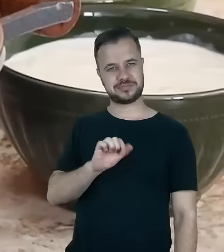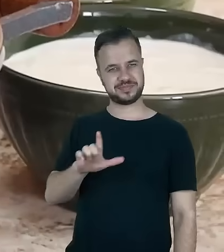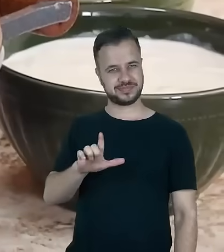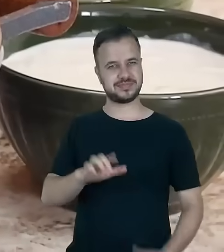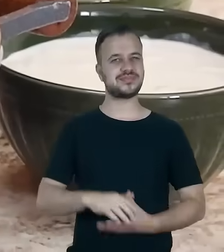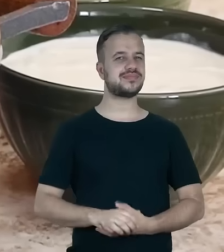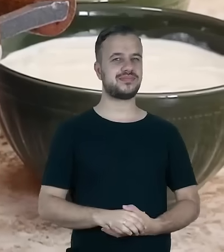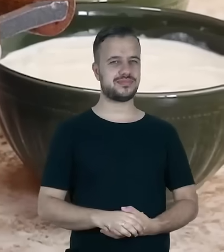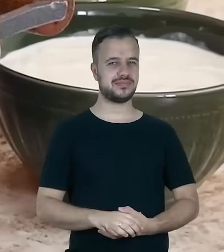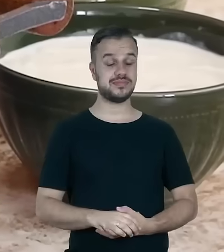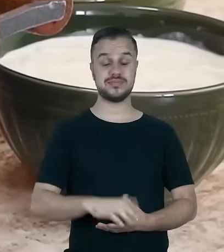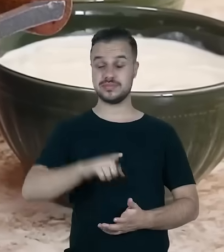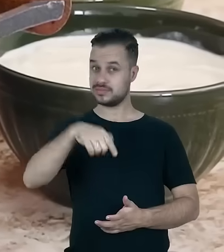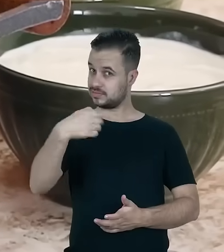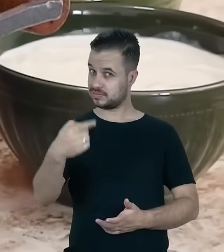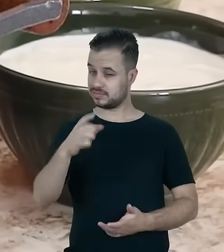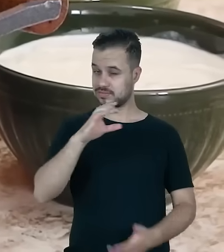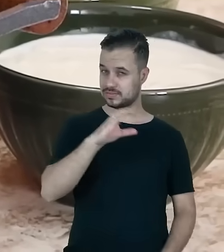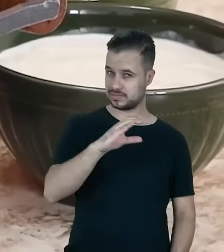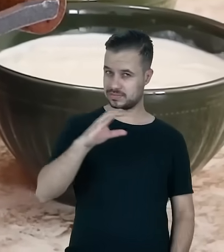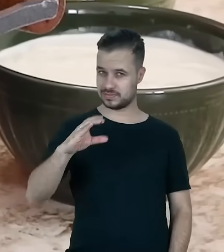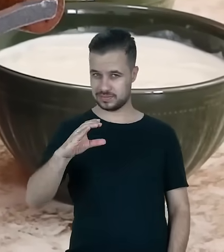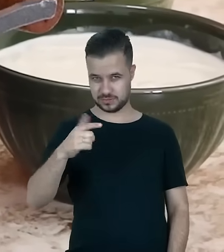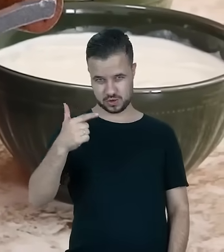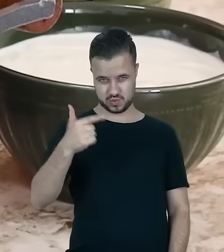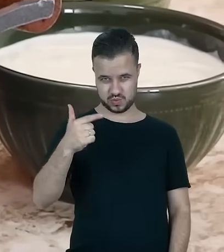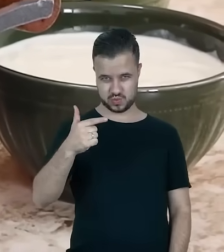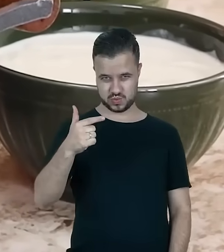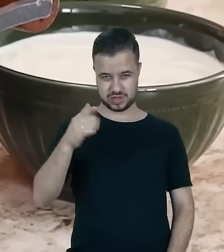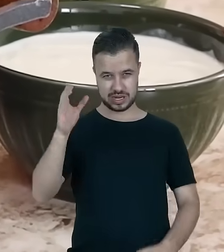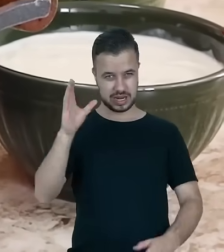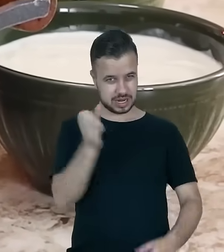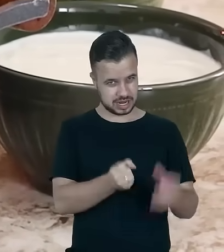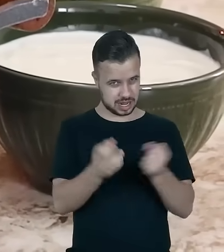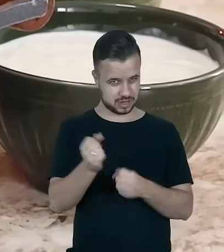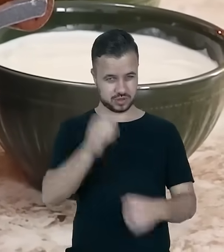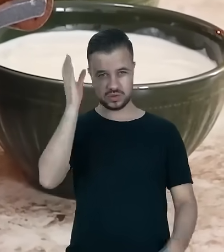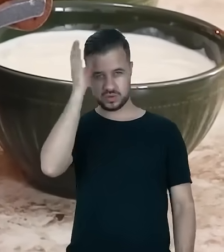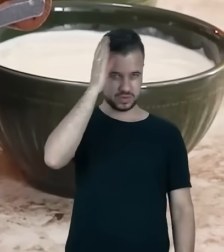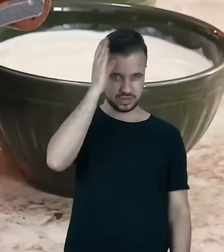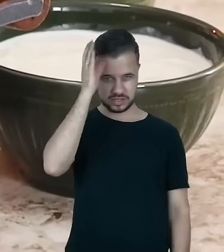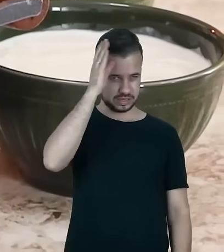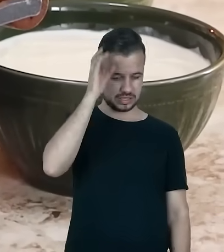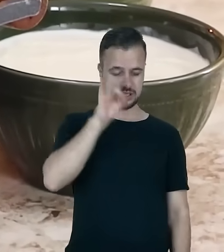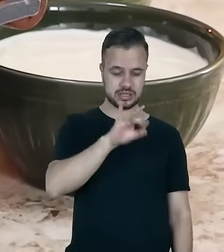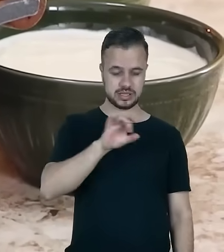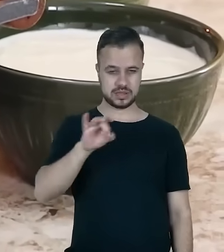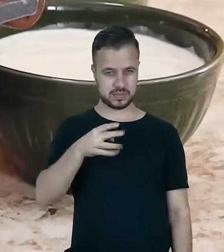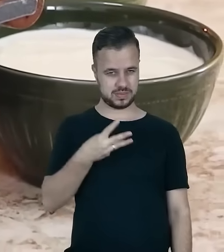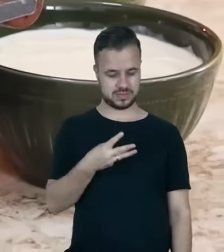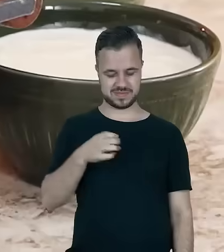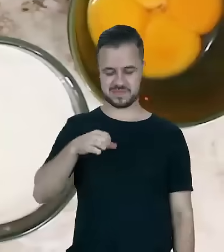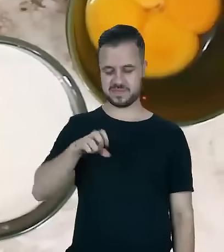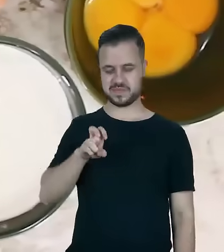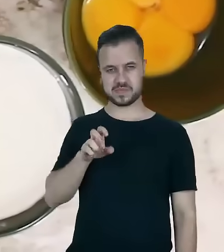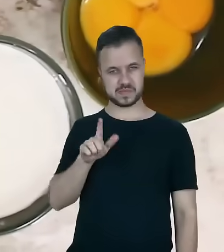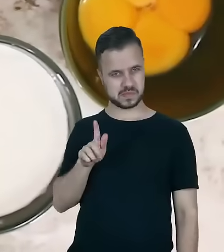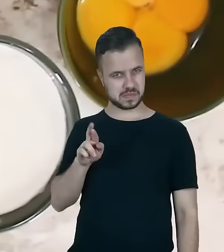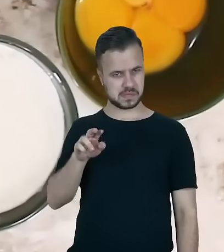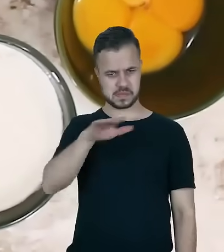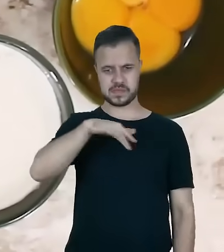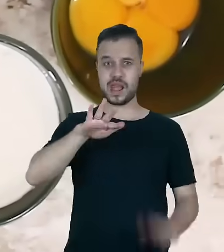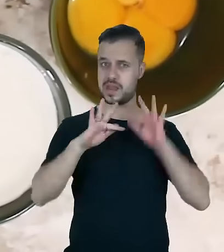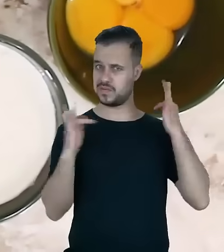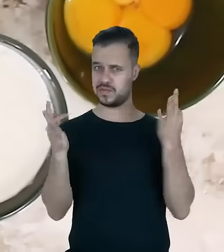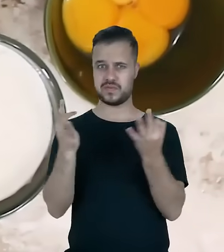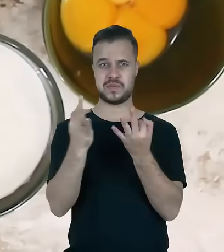Em seguida, você vai acrescentar 2 caixinhas de leite condensado. Aqui, cada caixinha tem 395 gramas. Gente, aqui é um